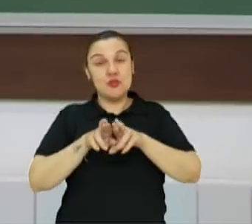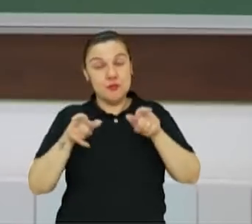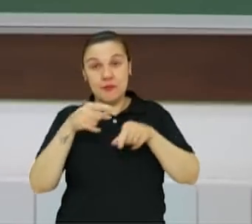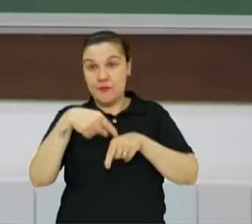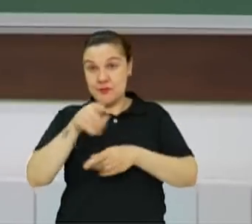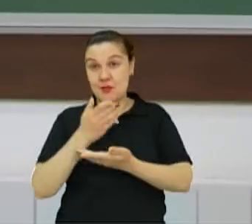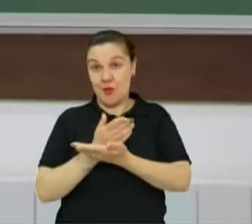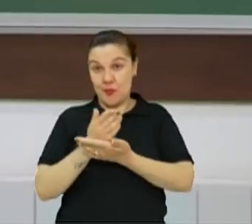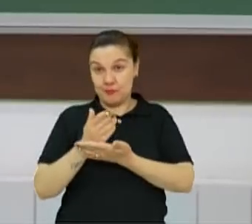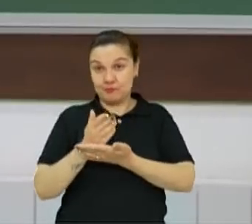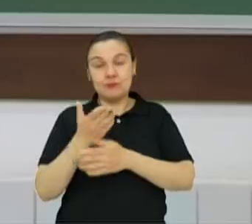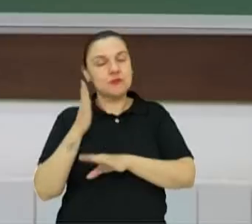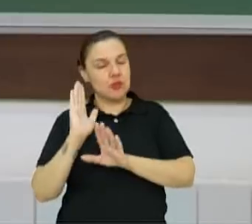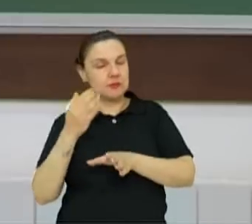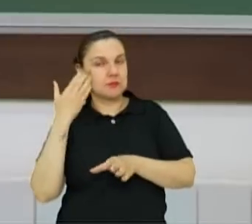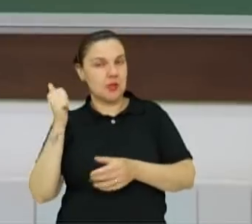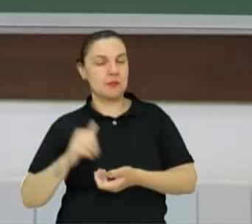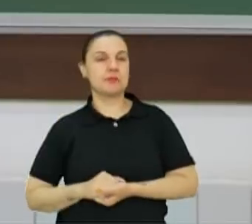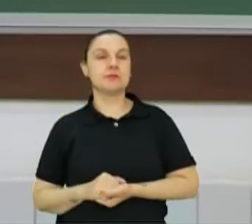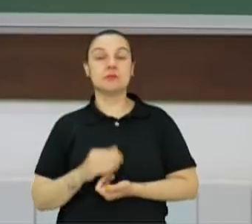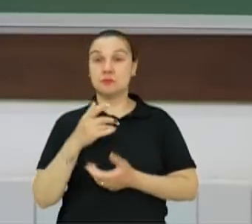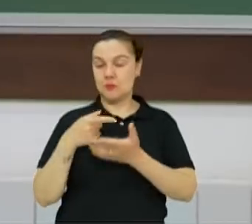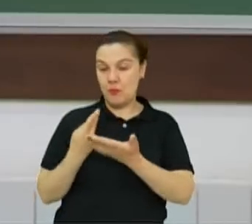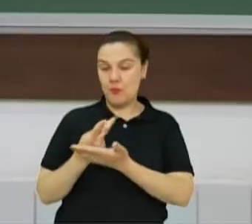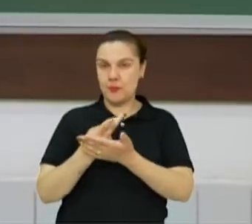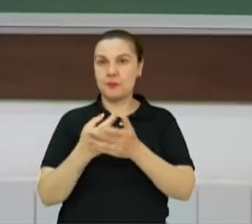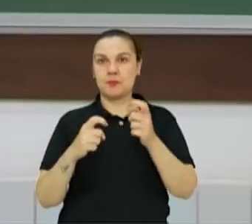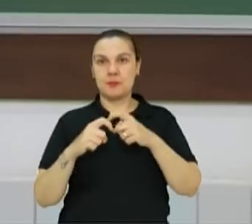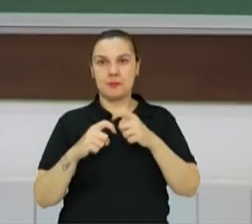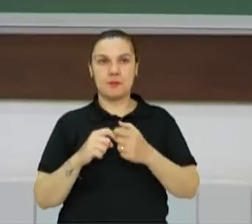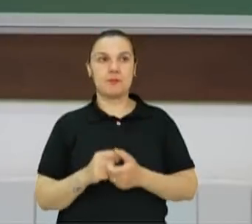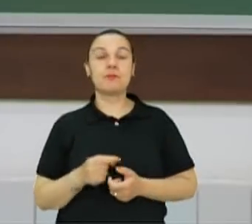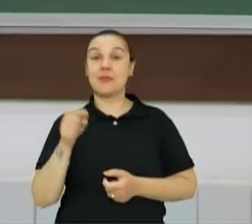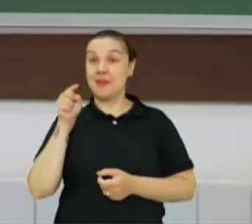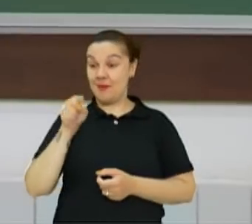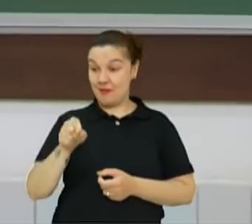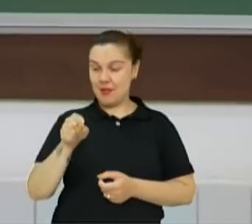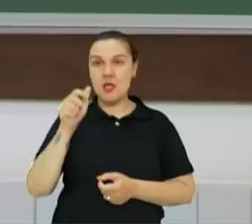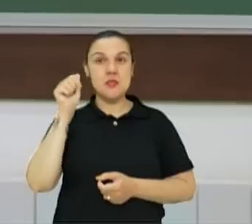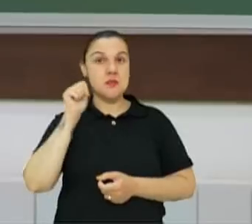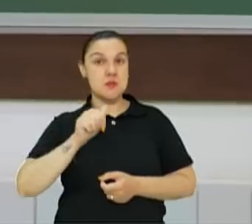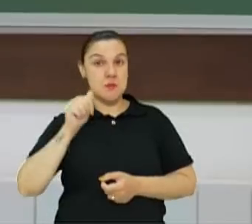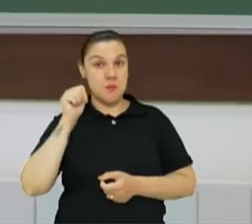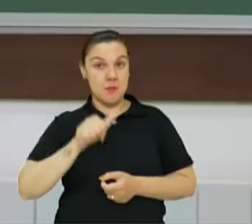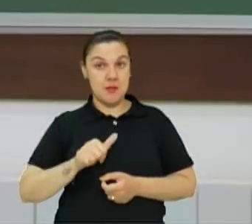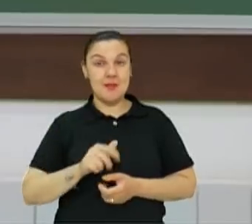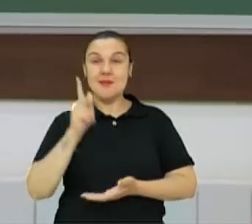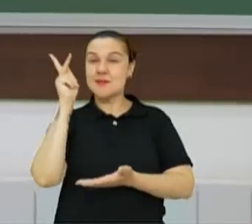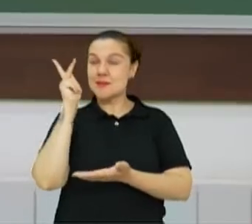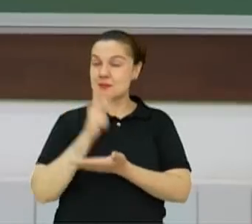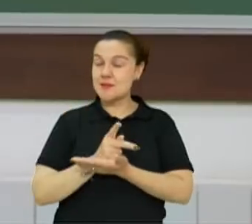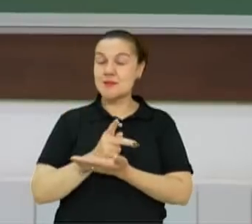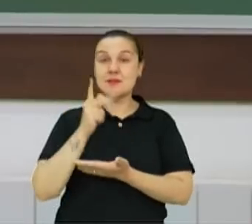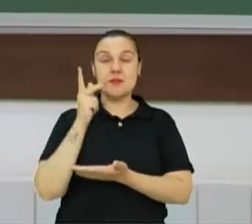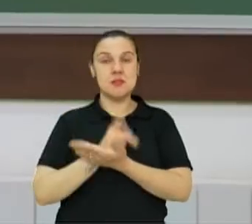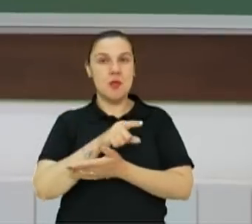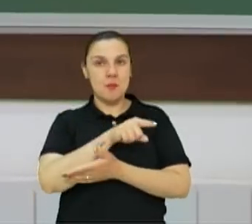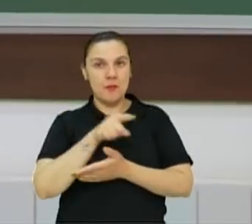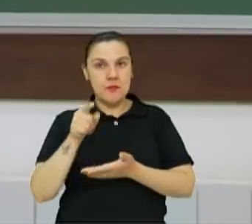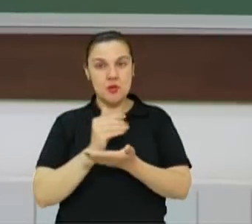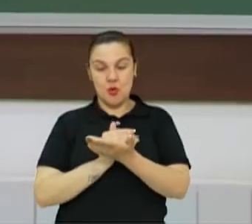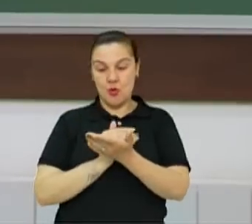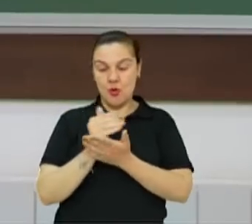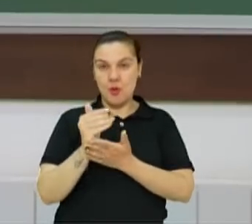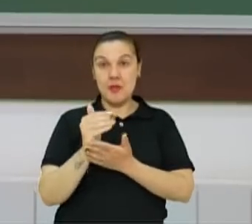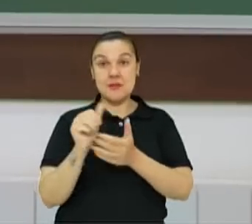acostumado, né, aí sim a gente precisa procurar um médico. E no caso das meninas, lembrando sempre, né, que a